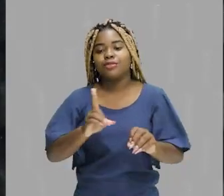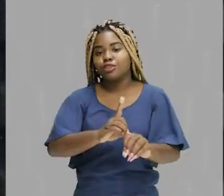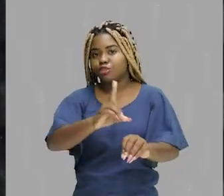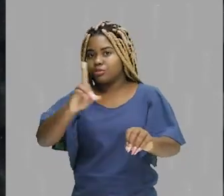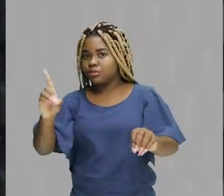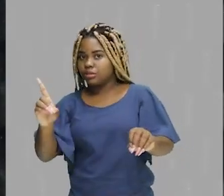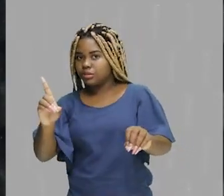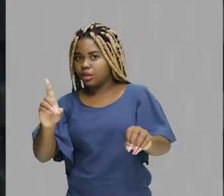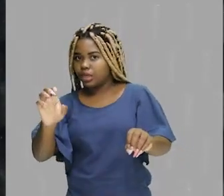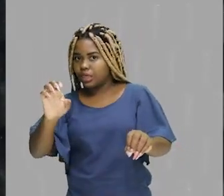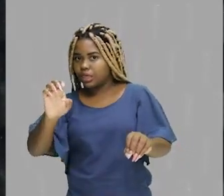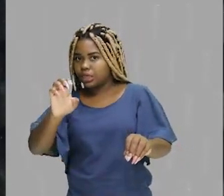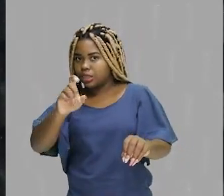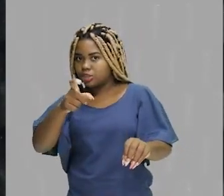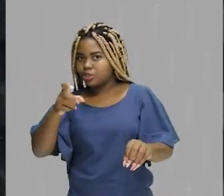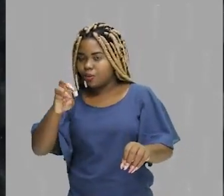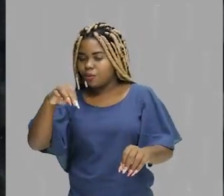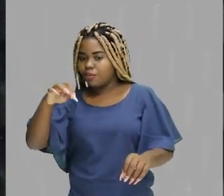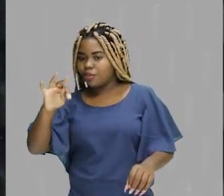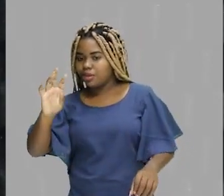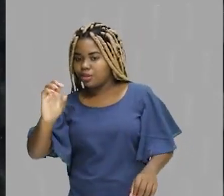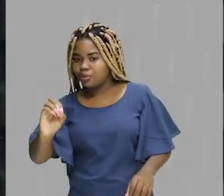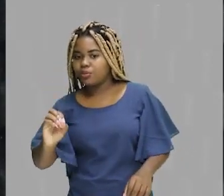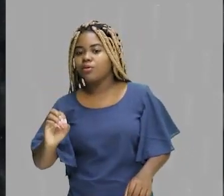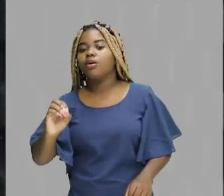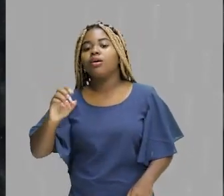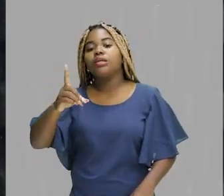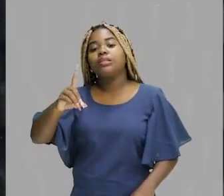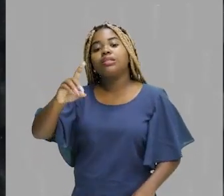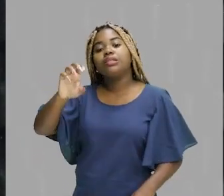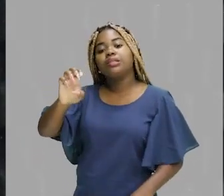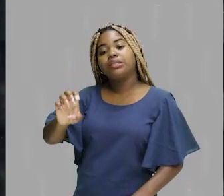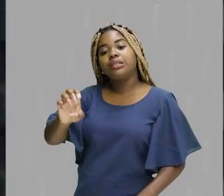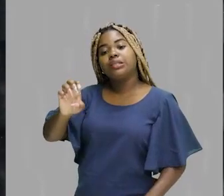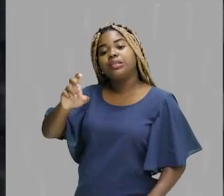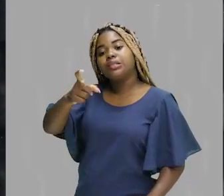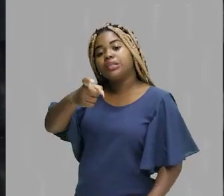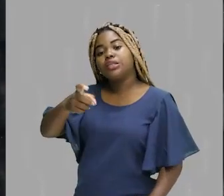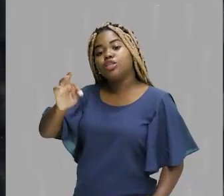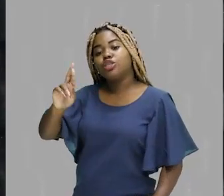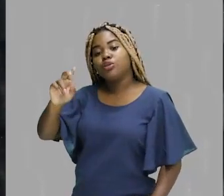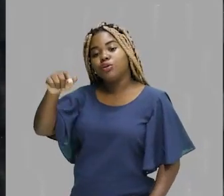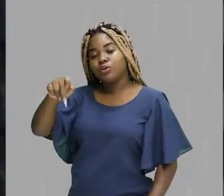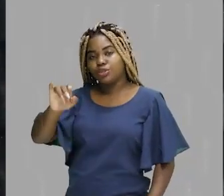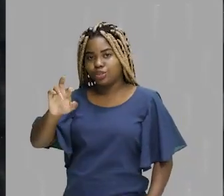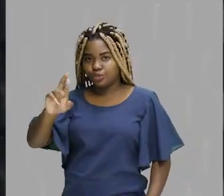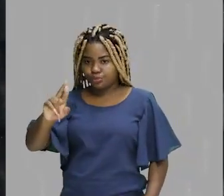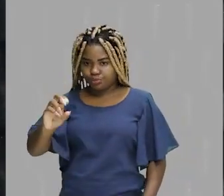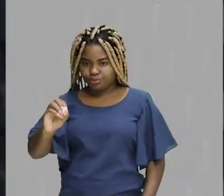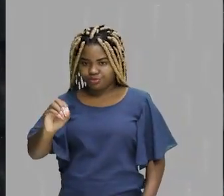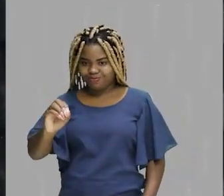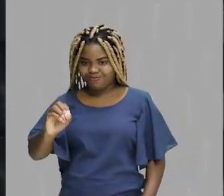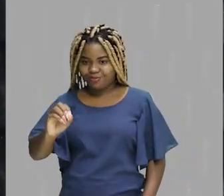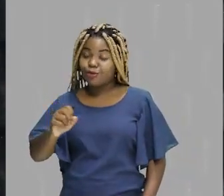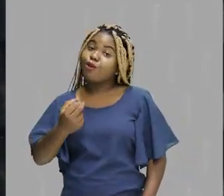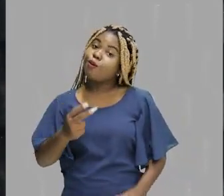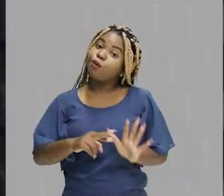denominado isômero destrógeno, ou apenas D, enquanto o outro que